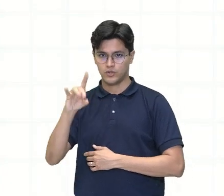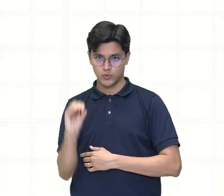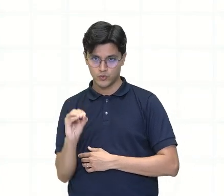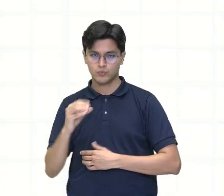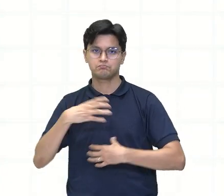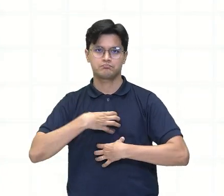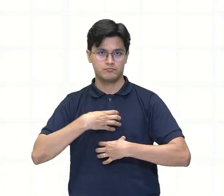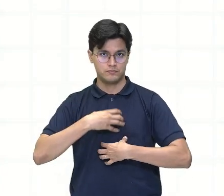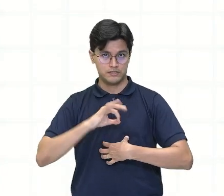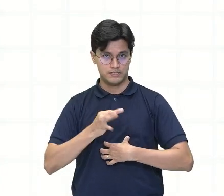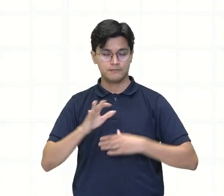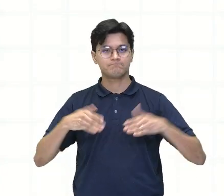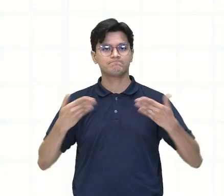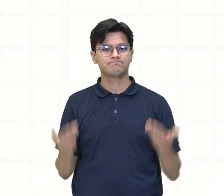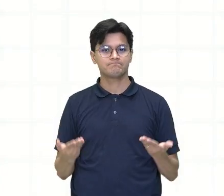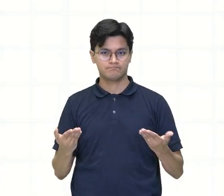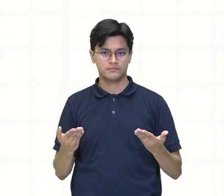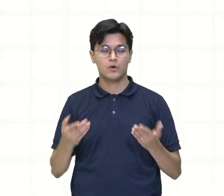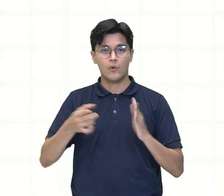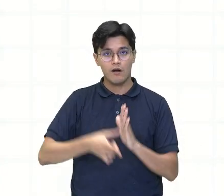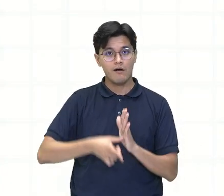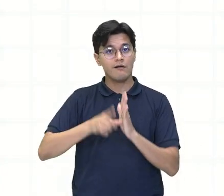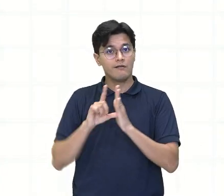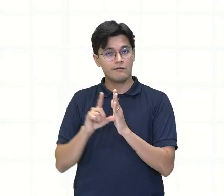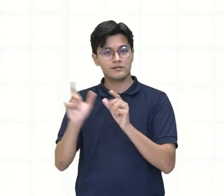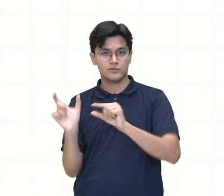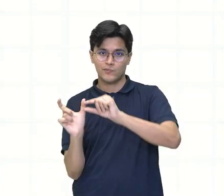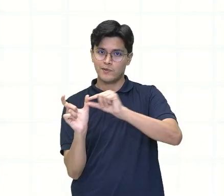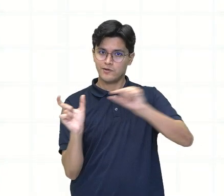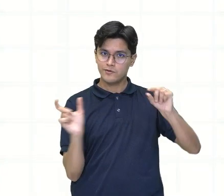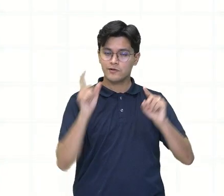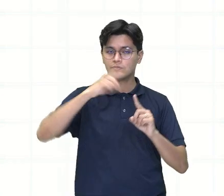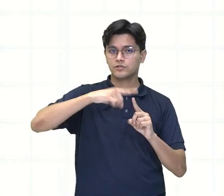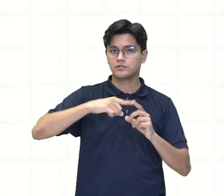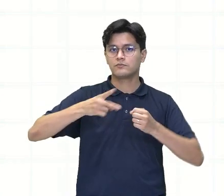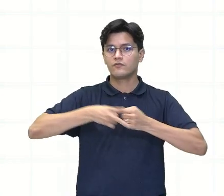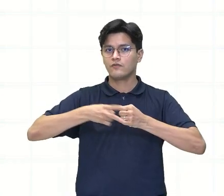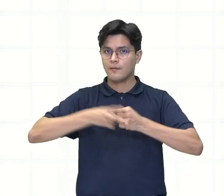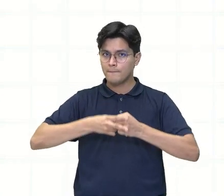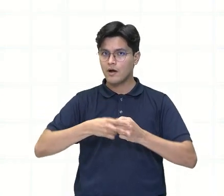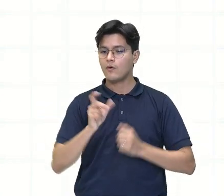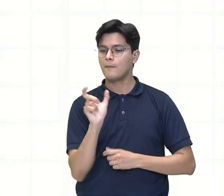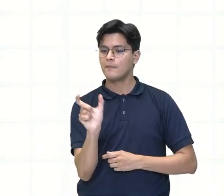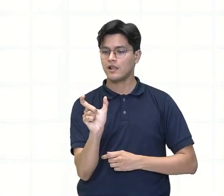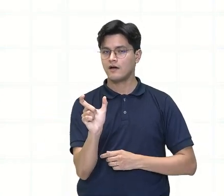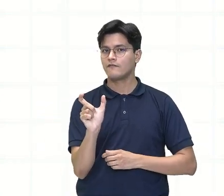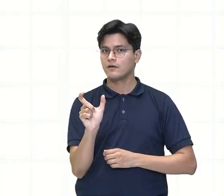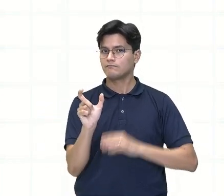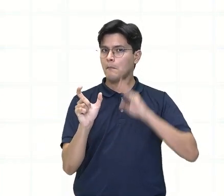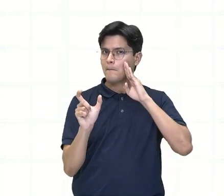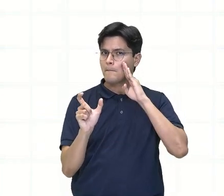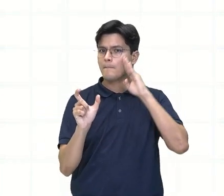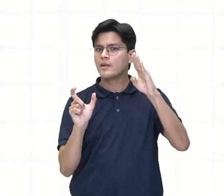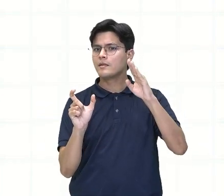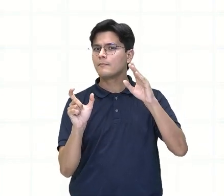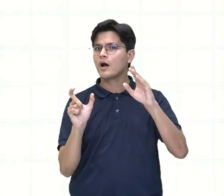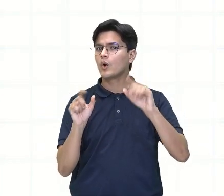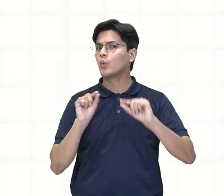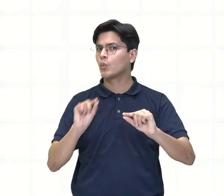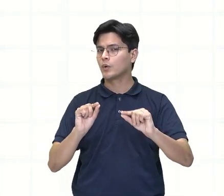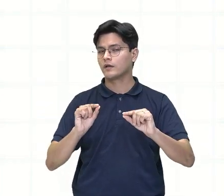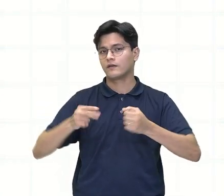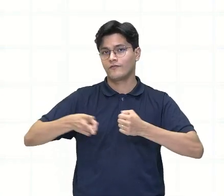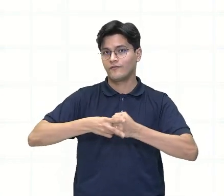Então, lá no predicado verbal, o que é mais importante, o núcleo, é o verbo de ação, né, de movimento.